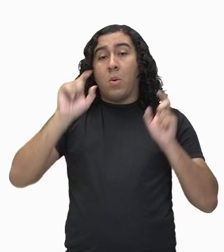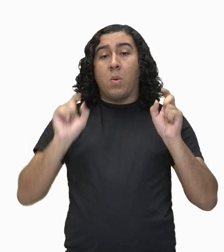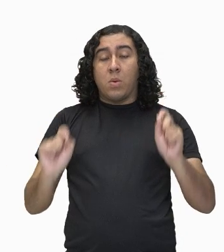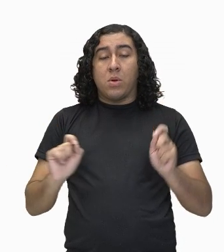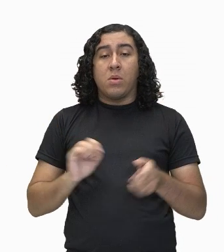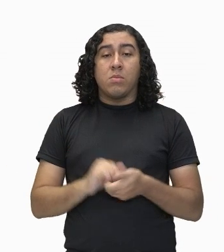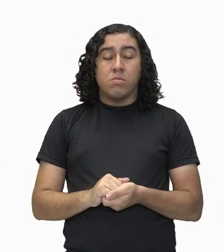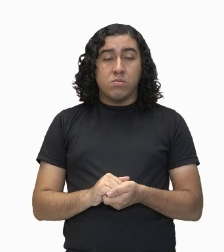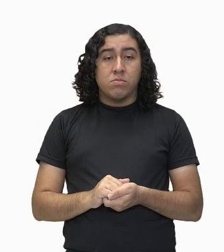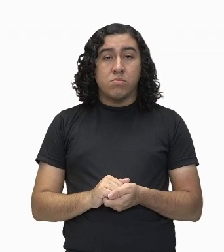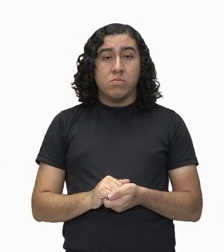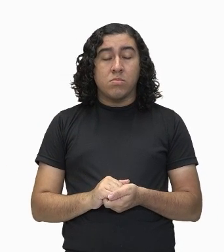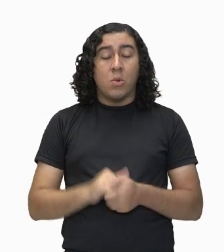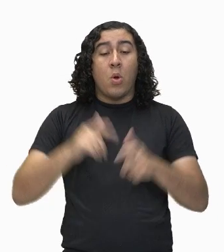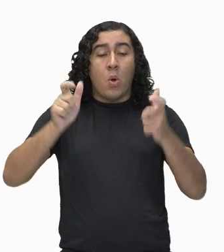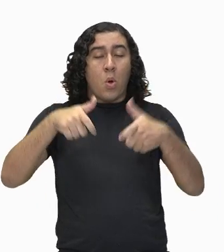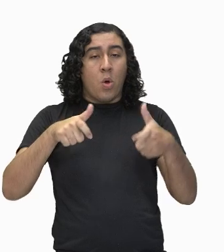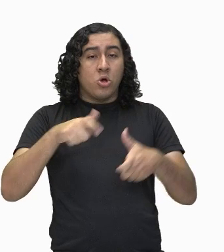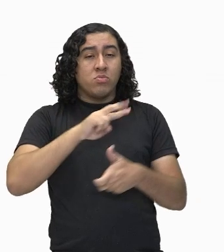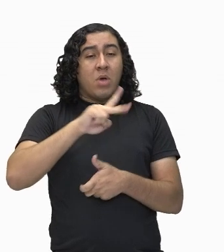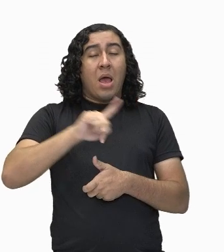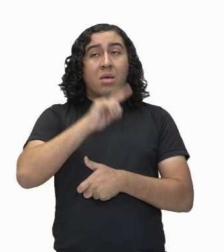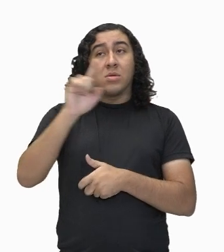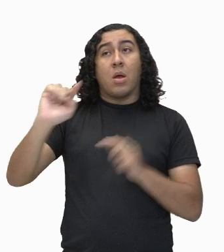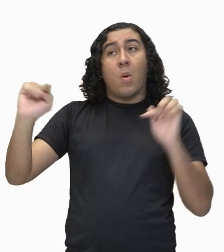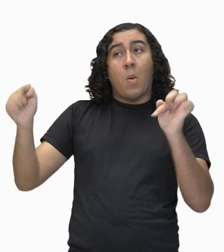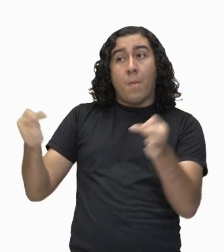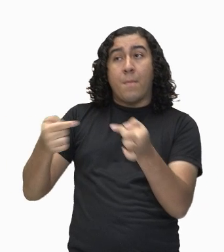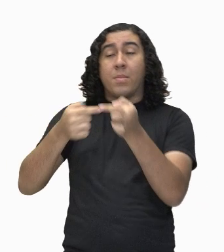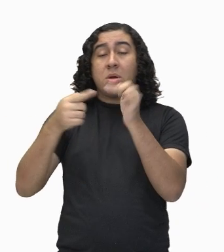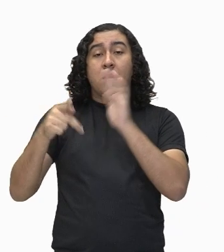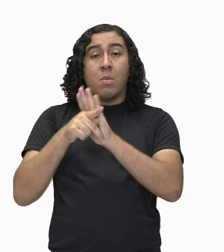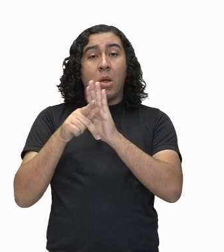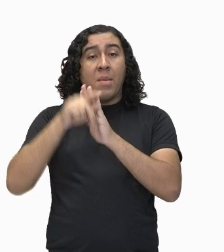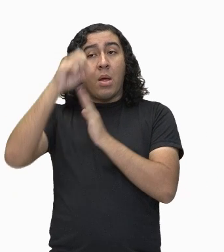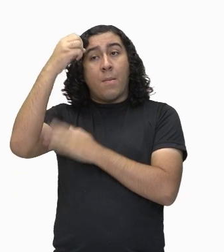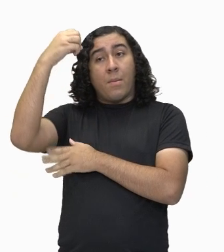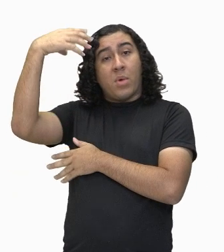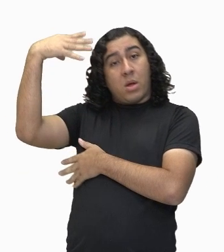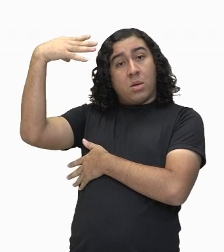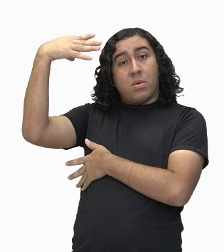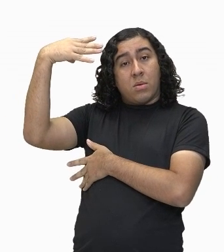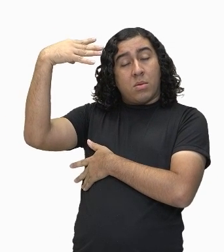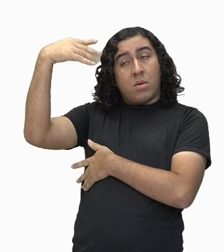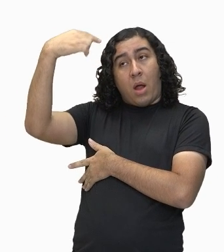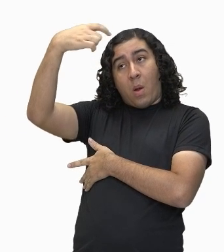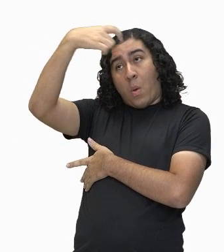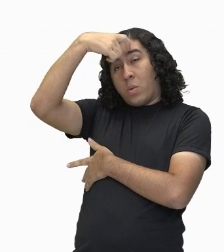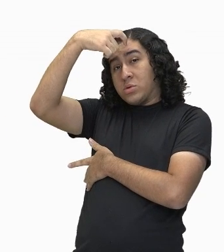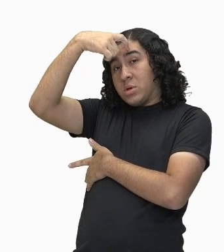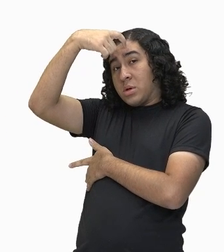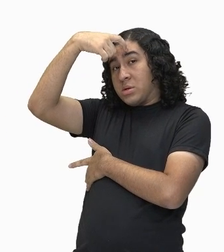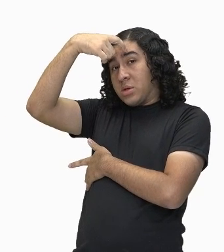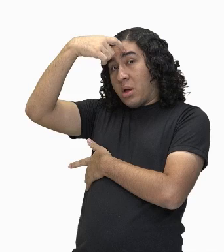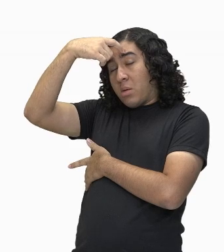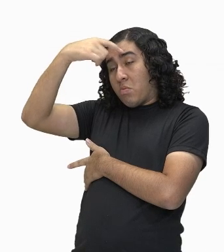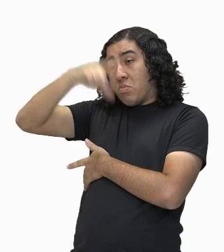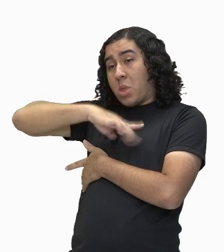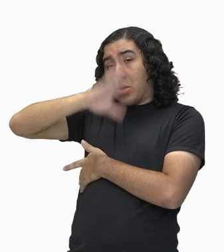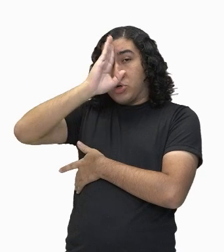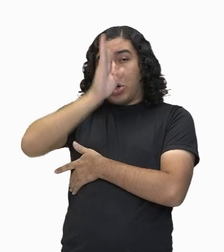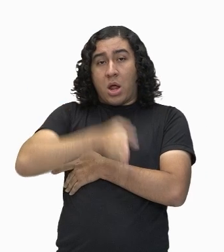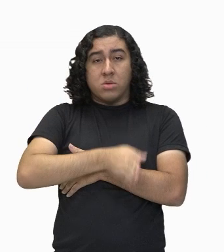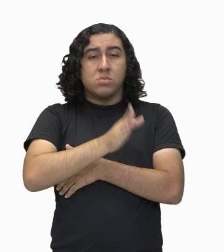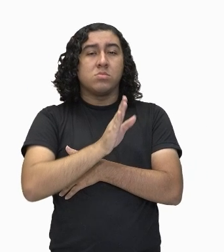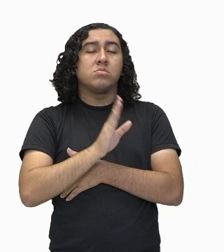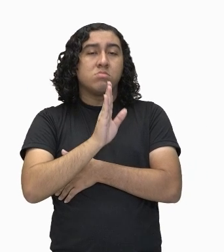se direcionar a esse objeto, esse fenômeno que apareceu na minha consciência. E a minha consciência então vai ser intencional. Ela